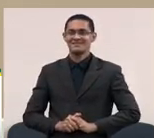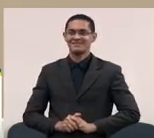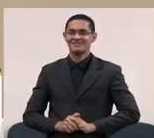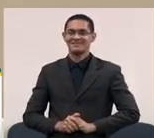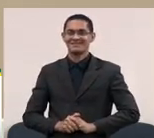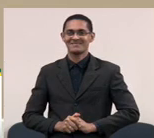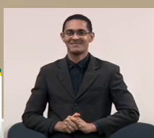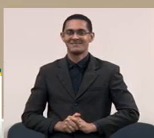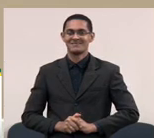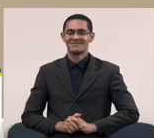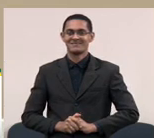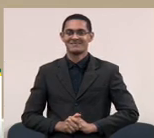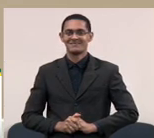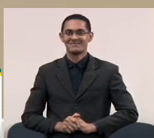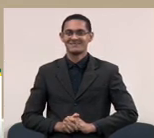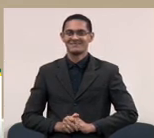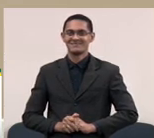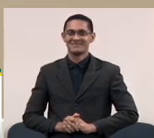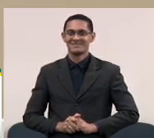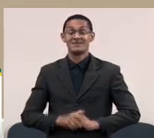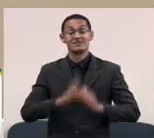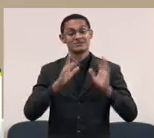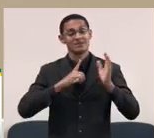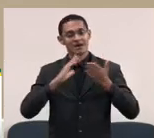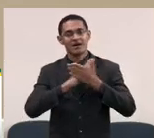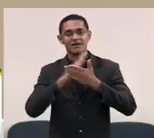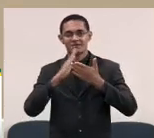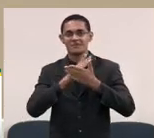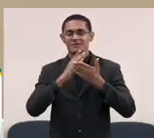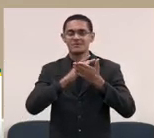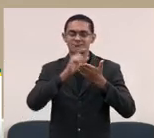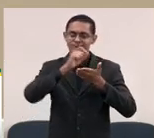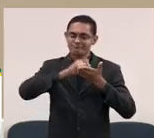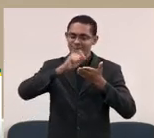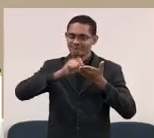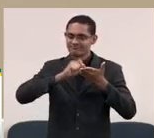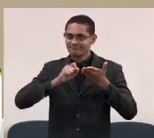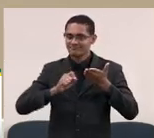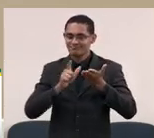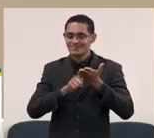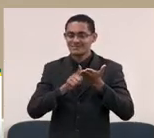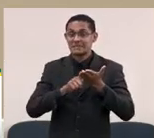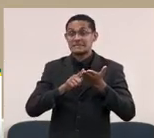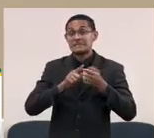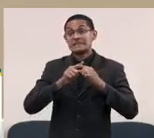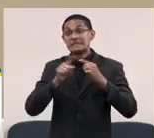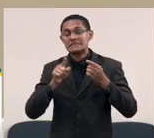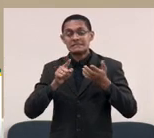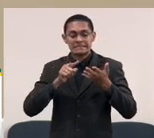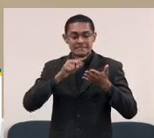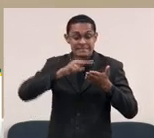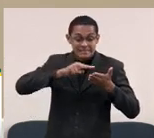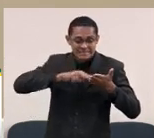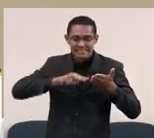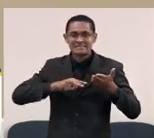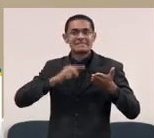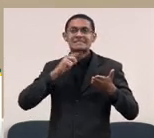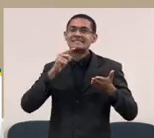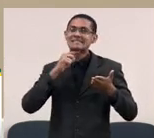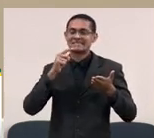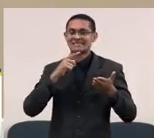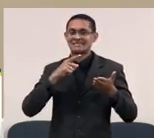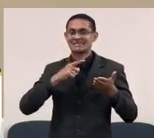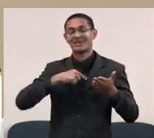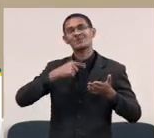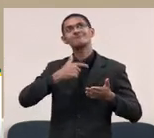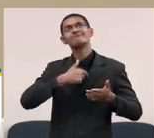Bom, eu escrevi algumas palavras para esse momento, mas, como sempre, eu não consigo seguir o que eu escrevo, eu prefiro falar